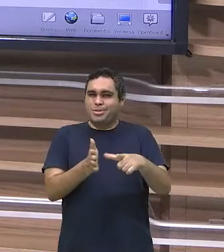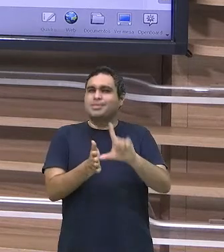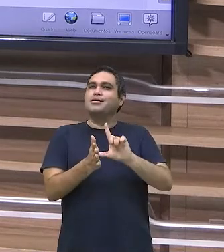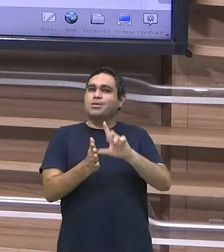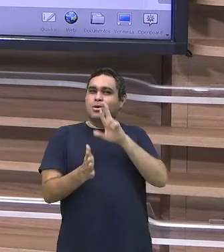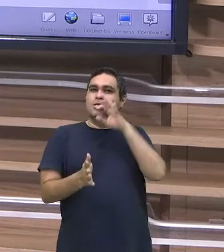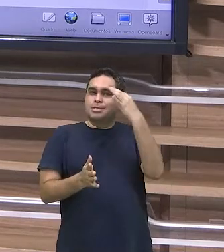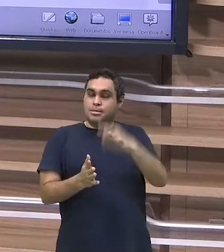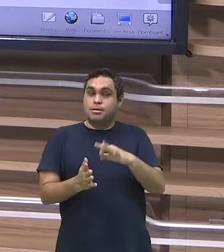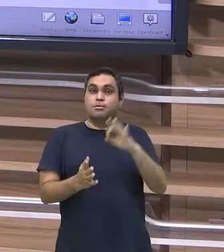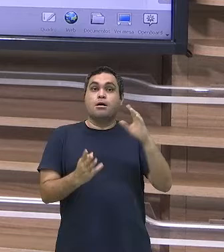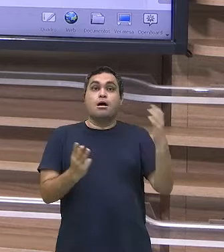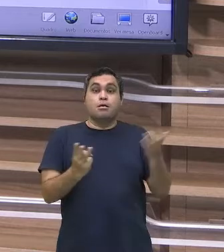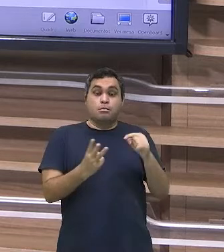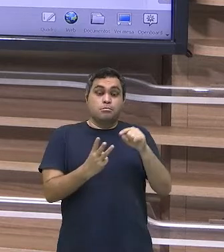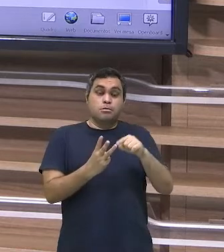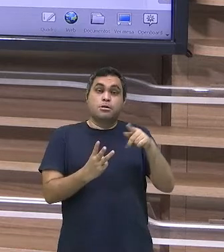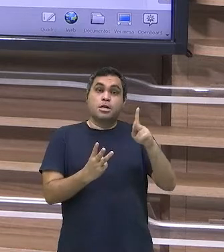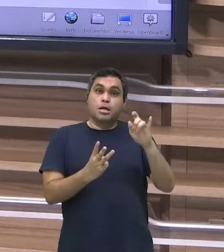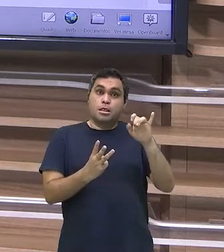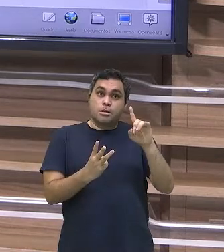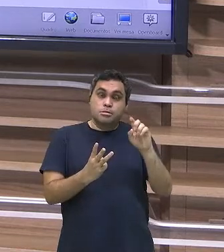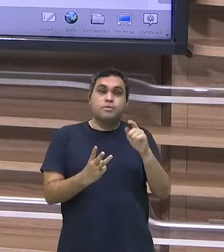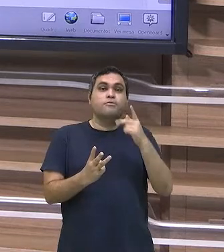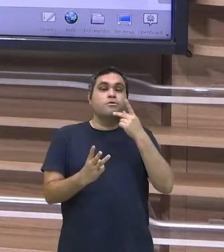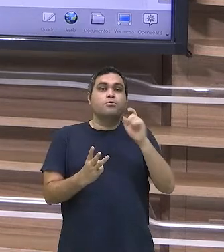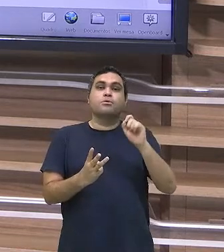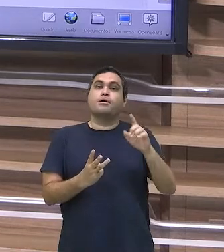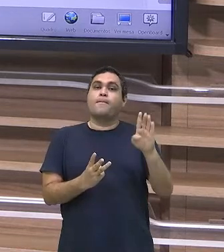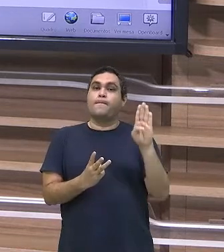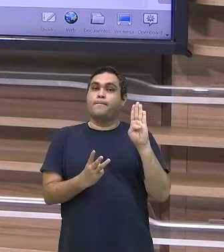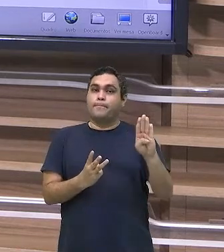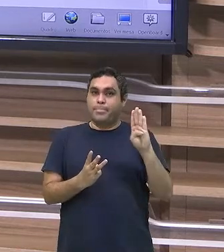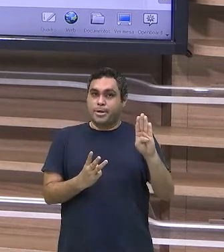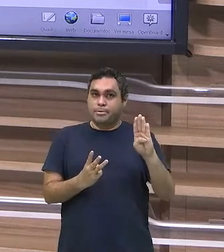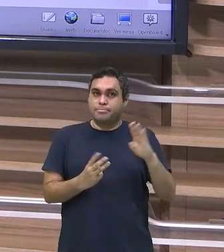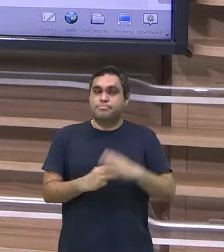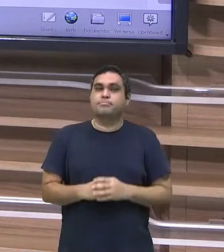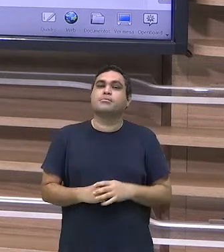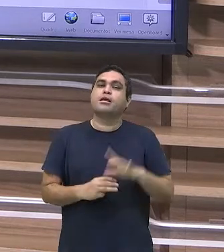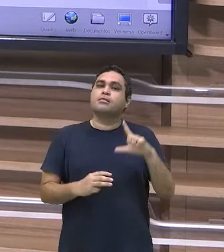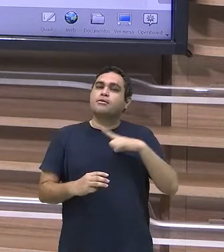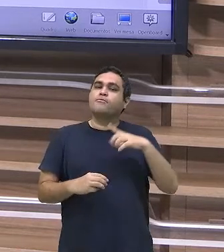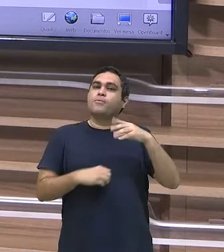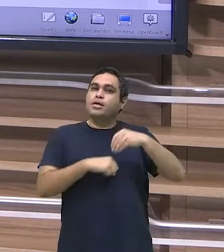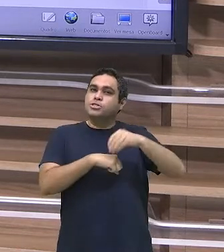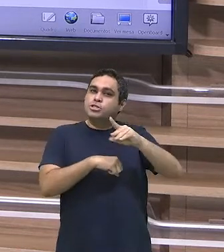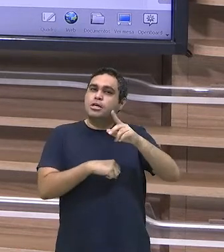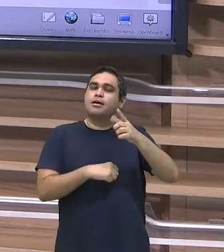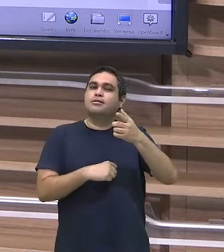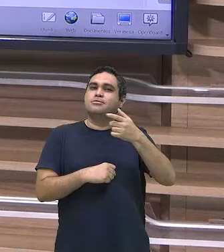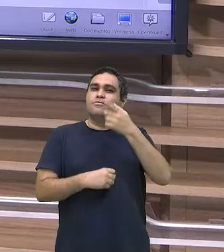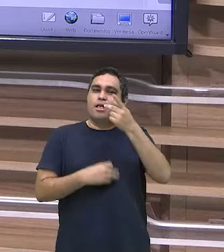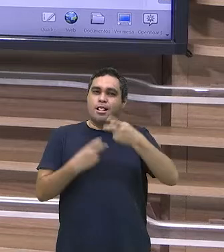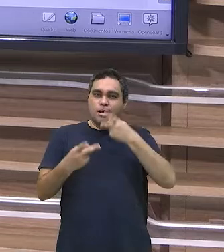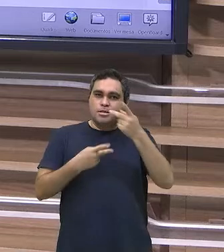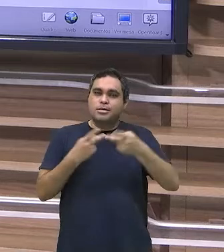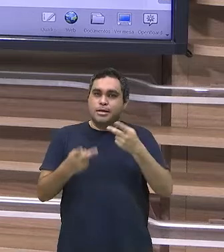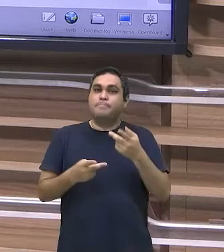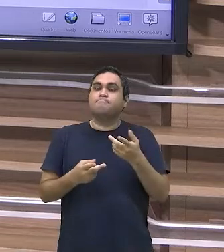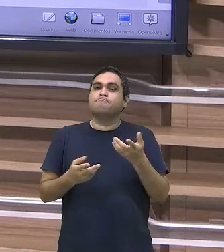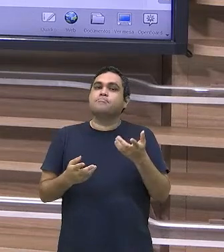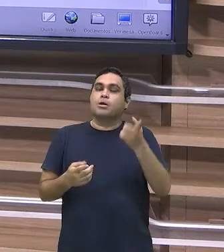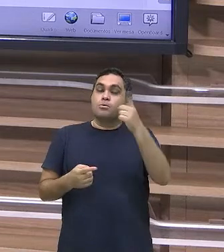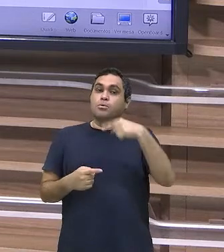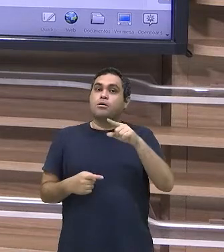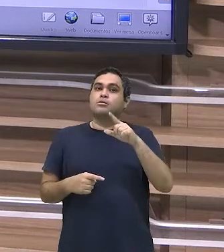colocou a alternativa B, né? Então a gente já teve ali até uma dica quando eu estava comentando com vocês os setores da